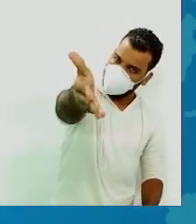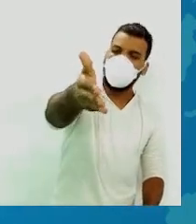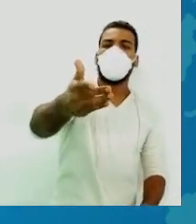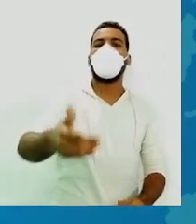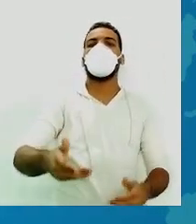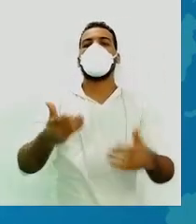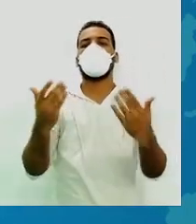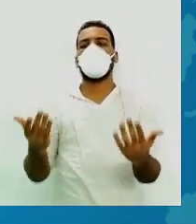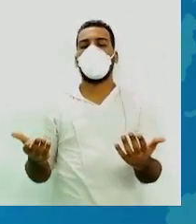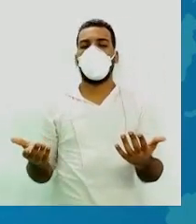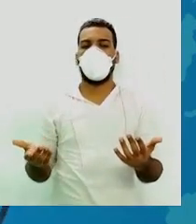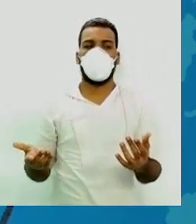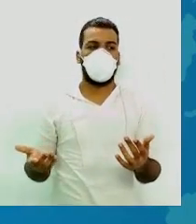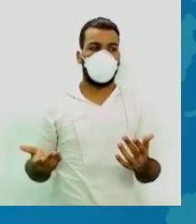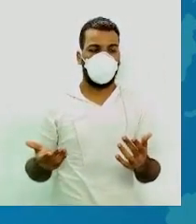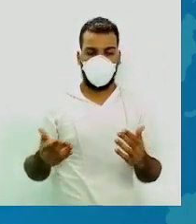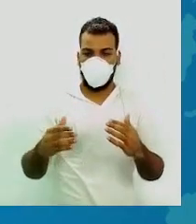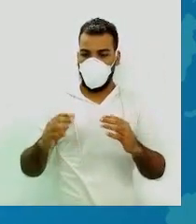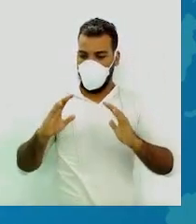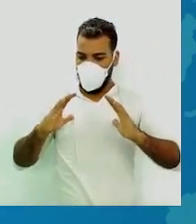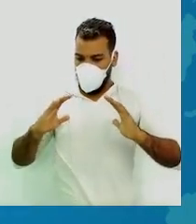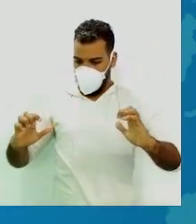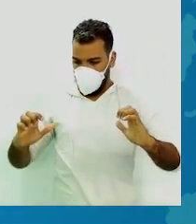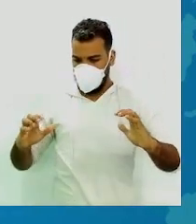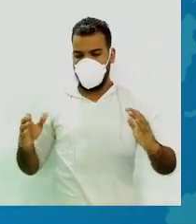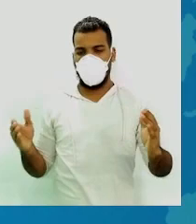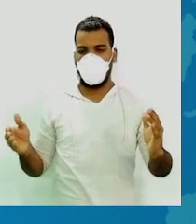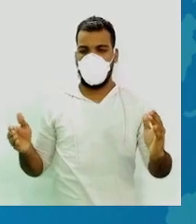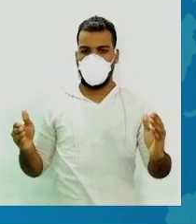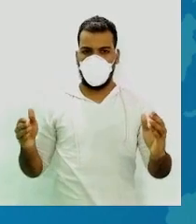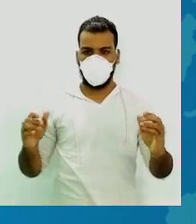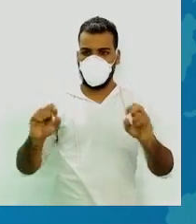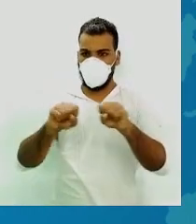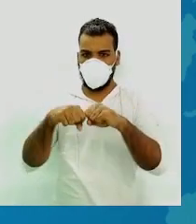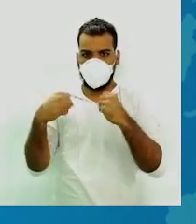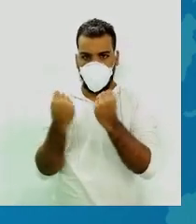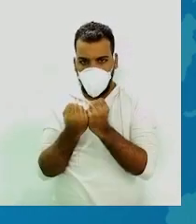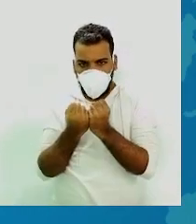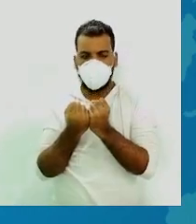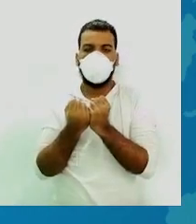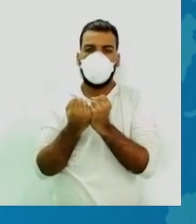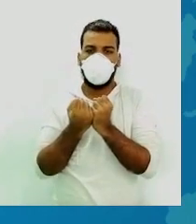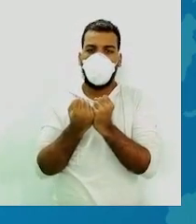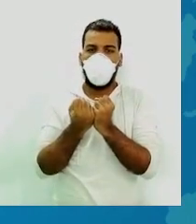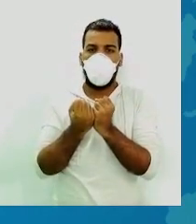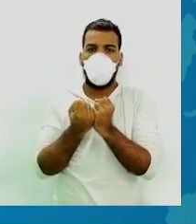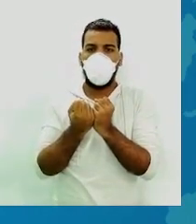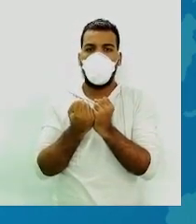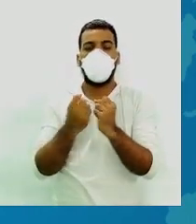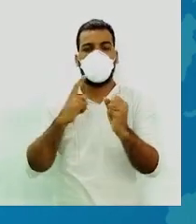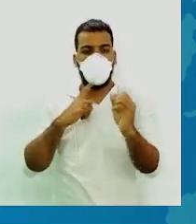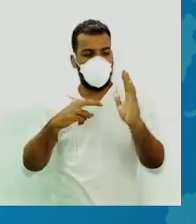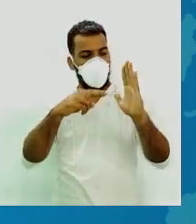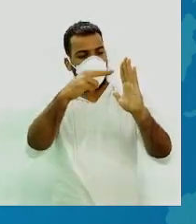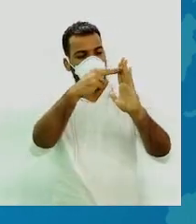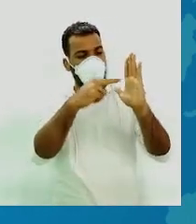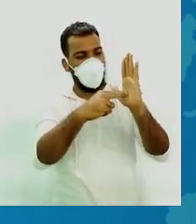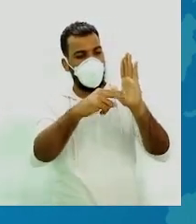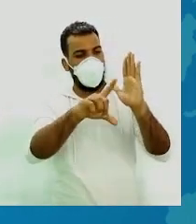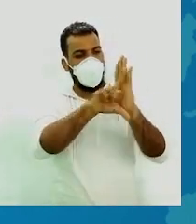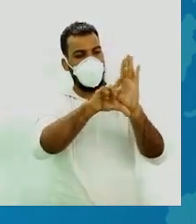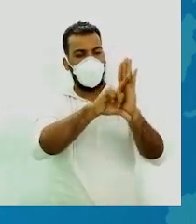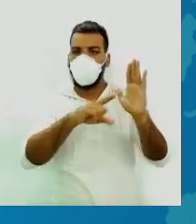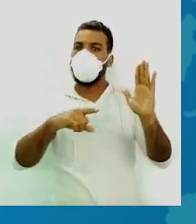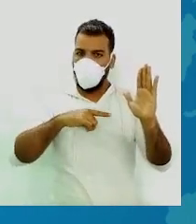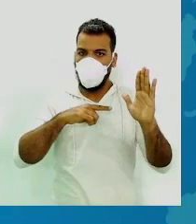toda essa ética e toda essa sociedade moral, ela tem suas normas e suas leis.